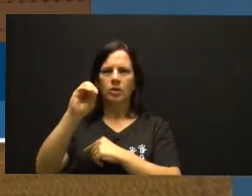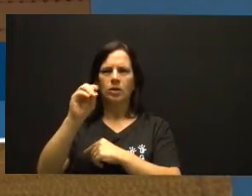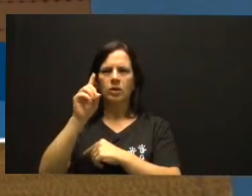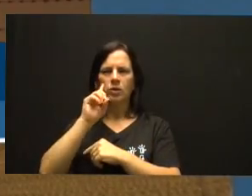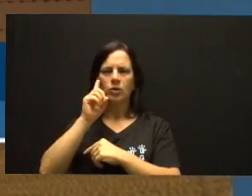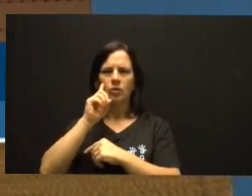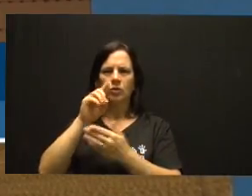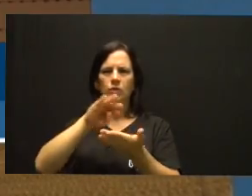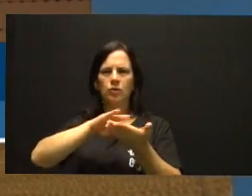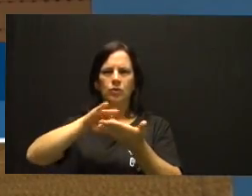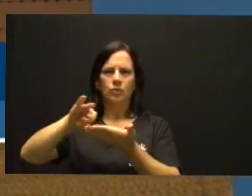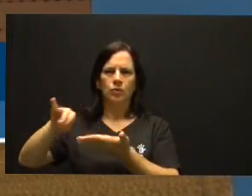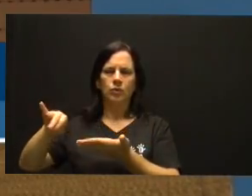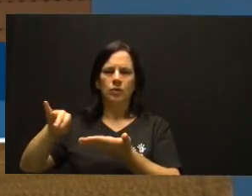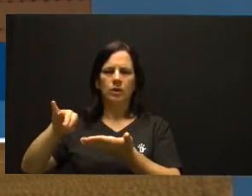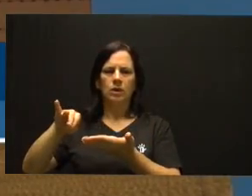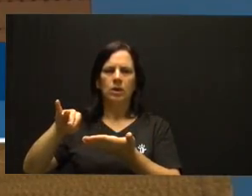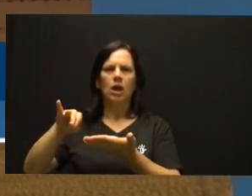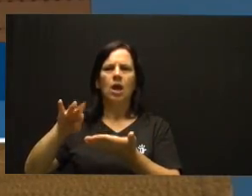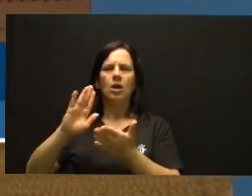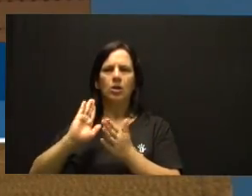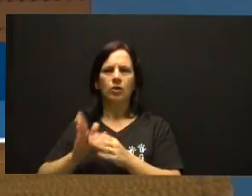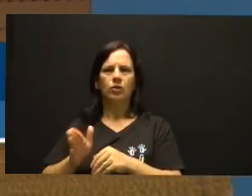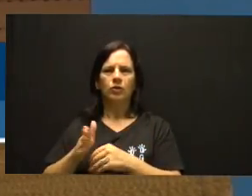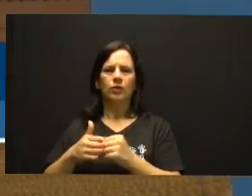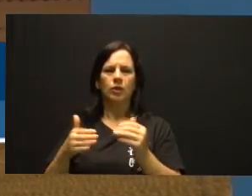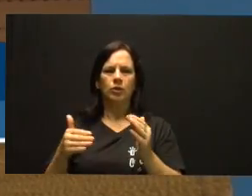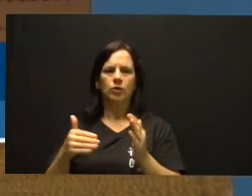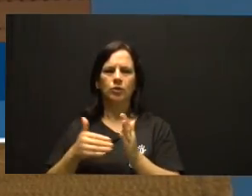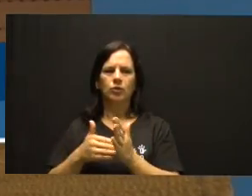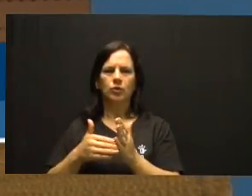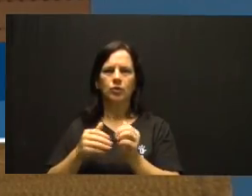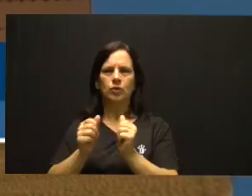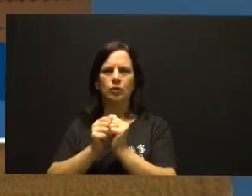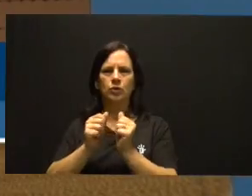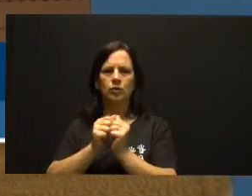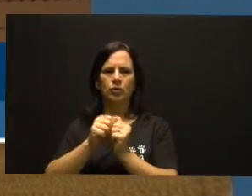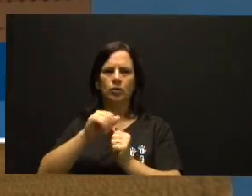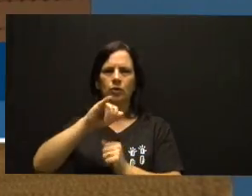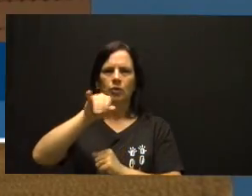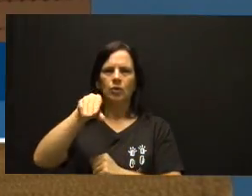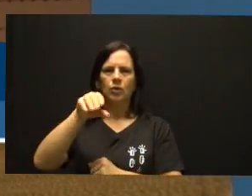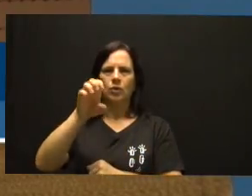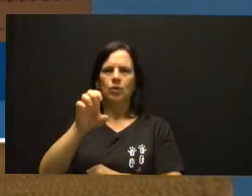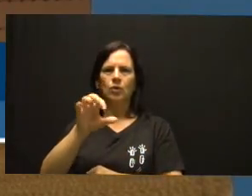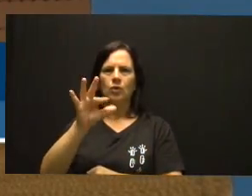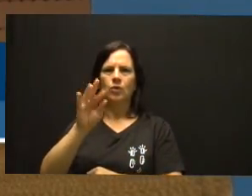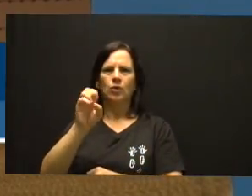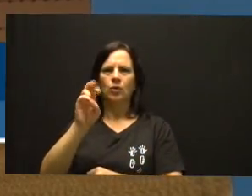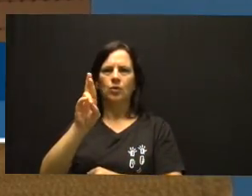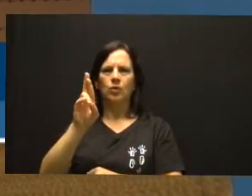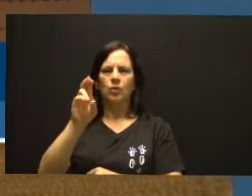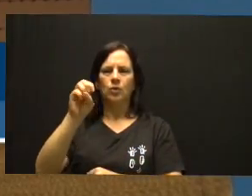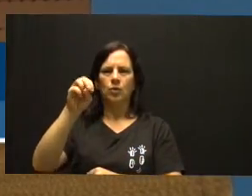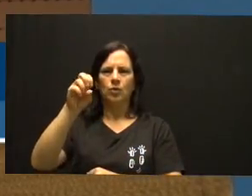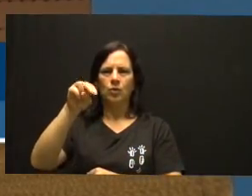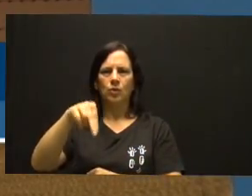sido retirado da linha. Aí foi feita uma intervenção do Jefferson, junto com o Marcão, a empresa, e